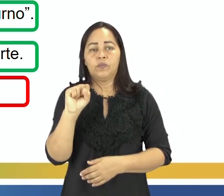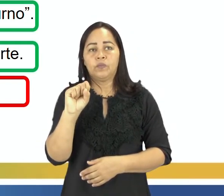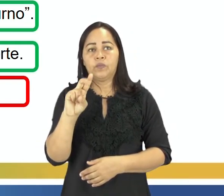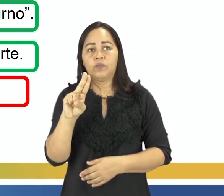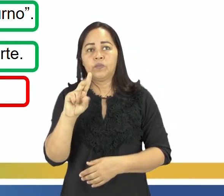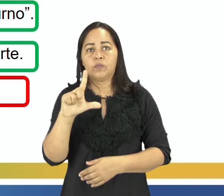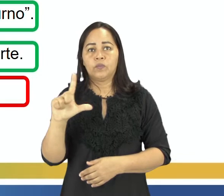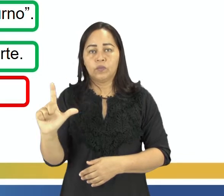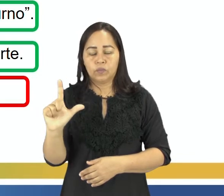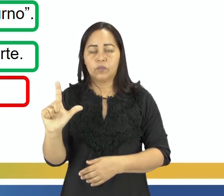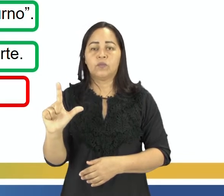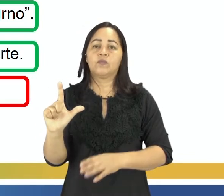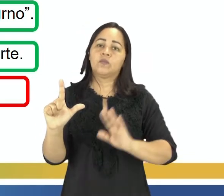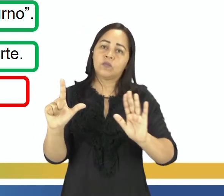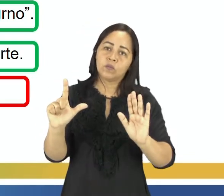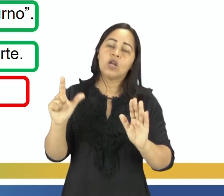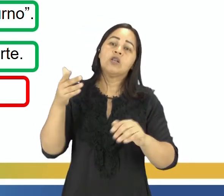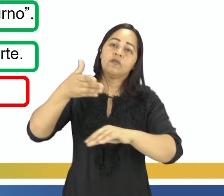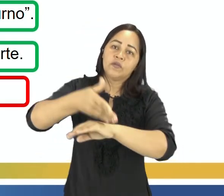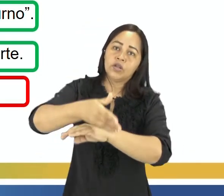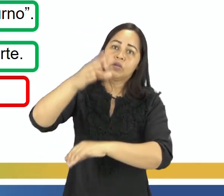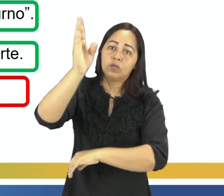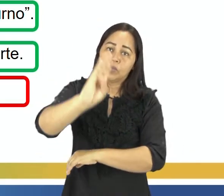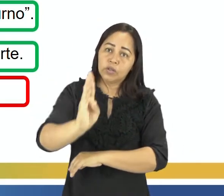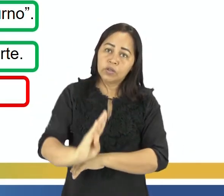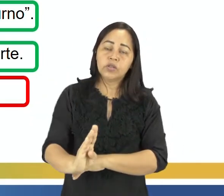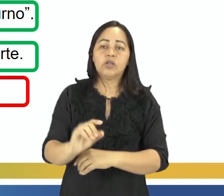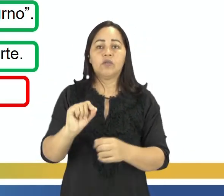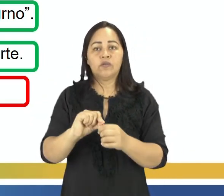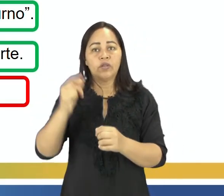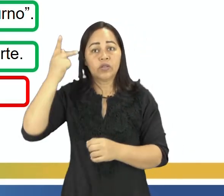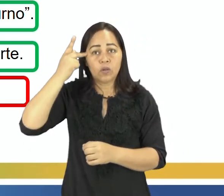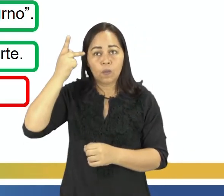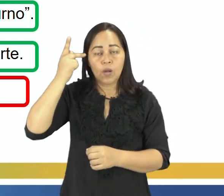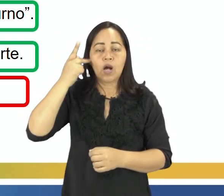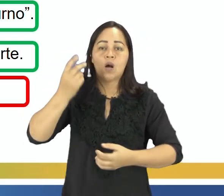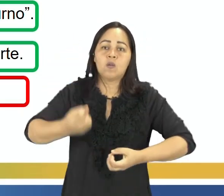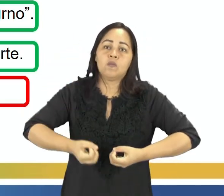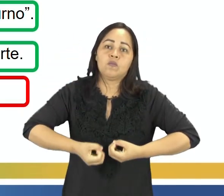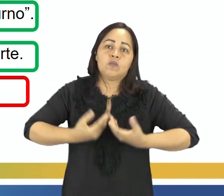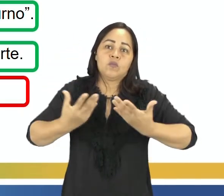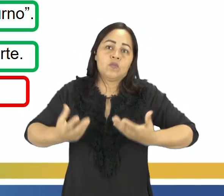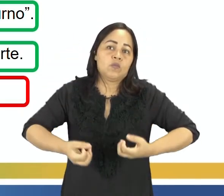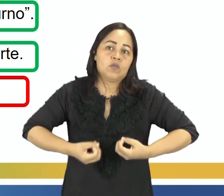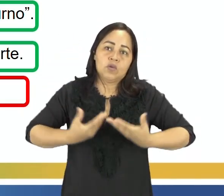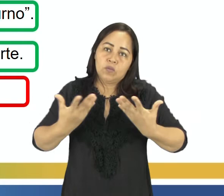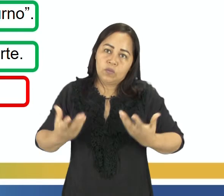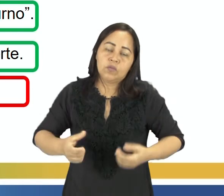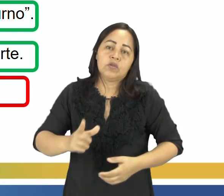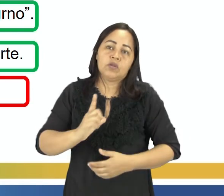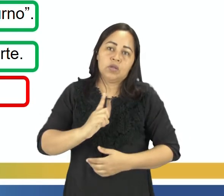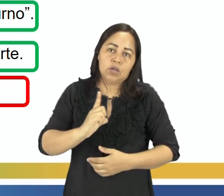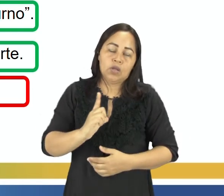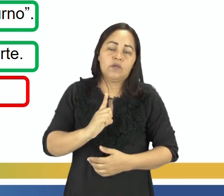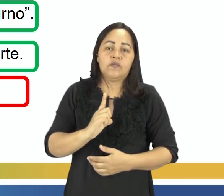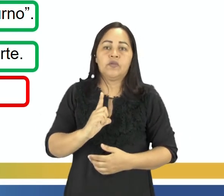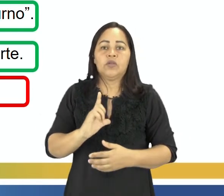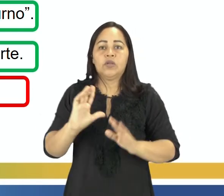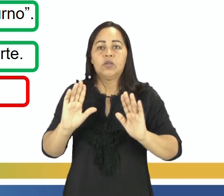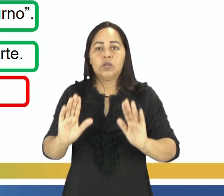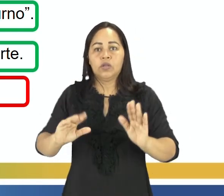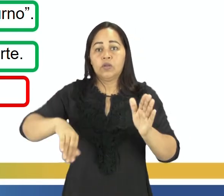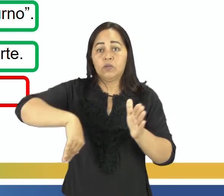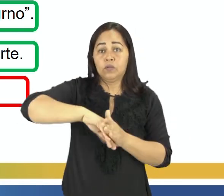onde declamou alguns poemas no estado de São Paulo, dentro de um grande evento que ocorria em um estádio